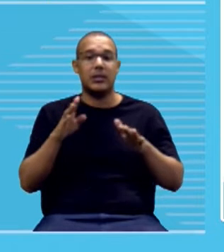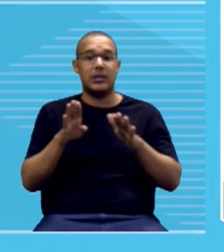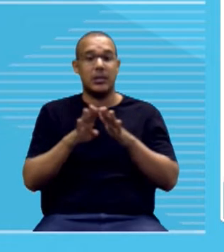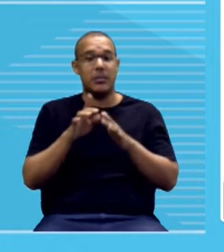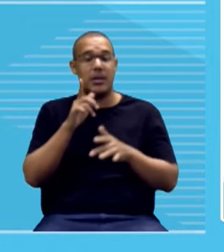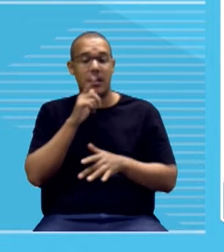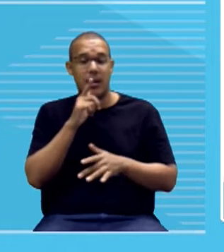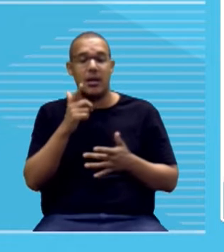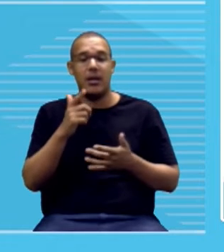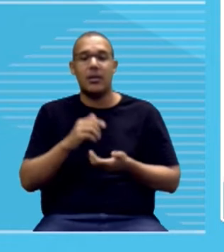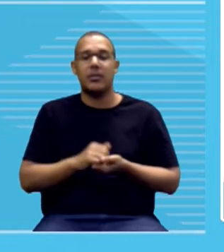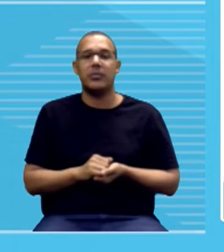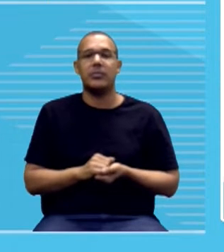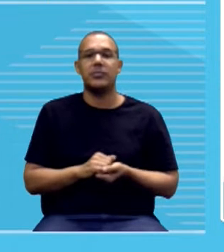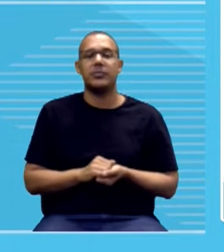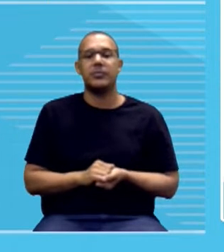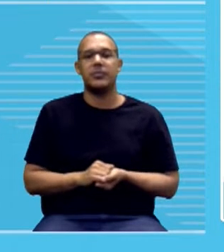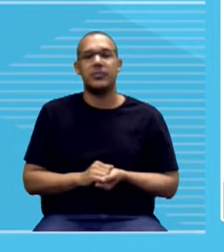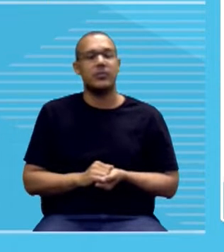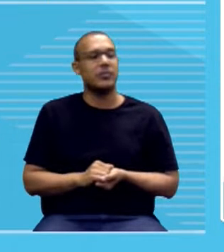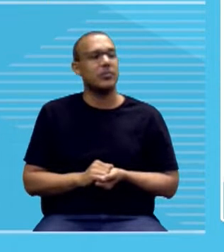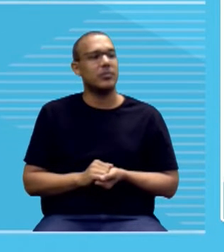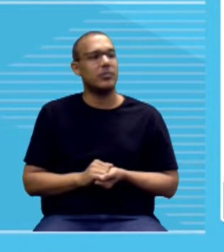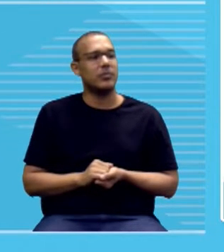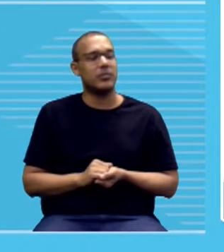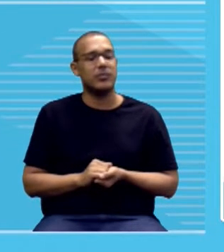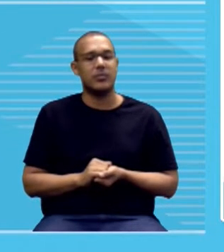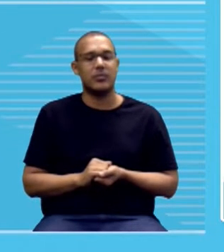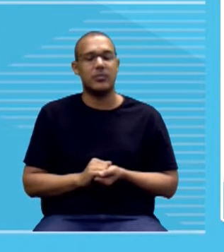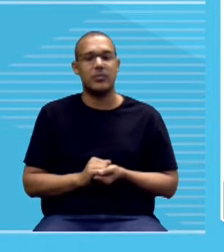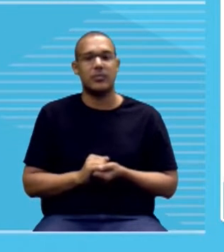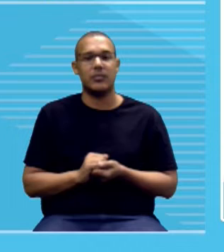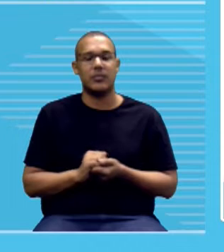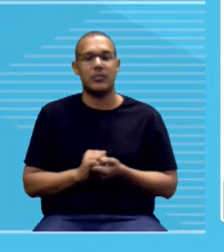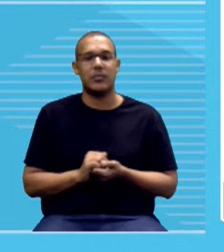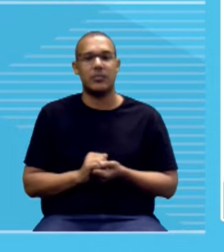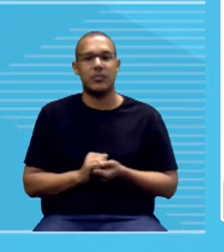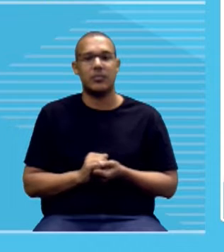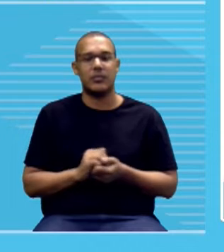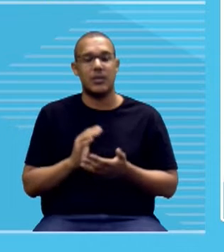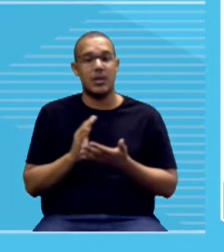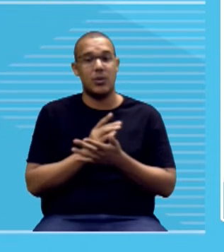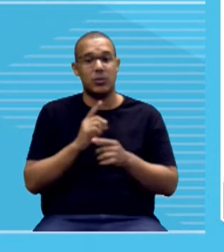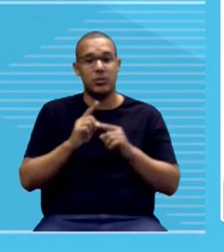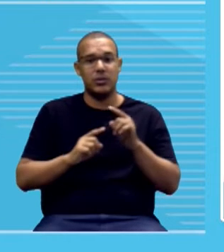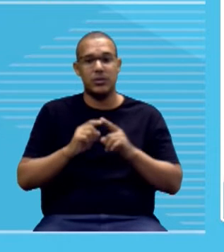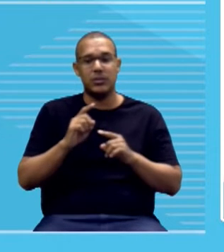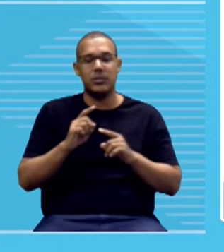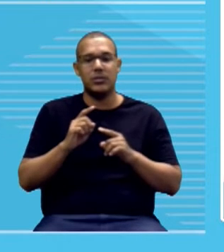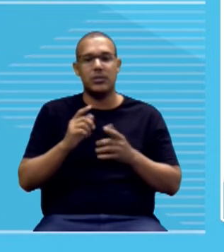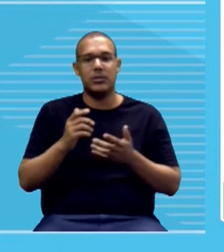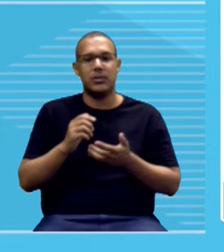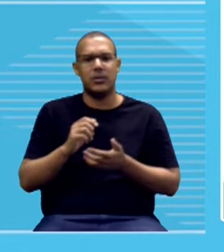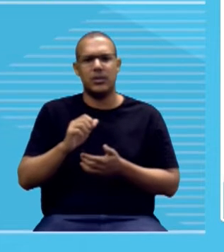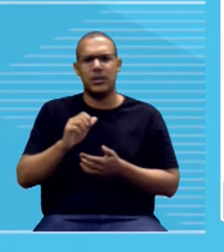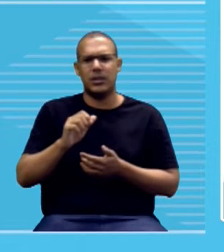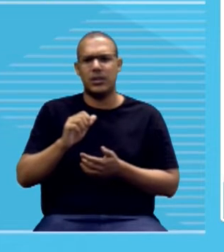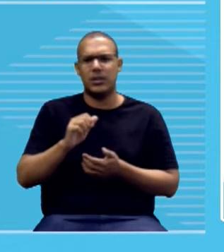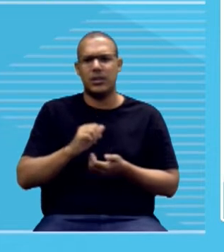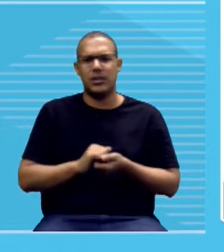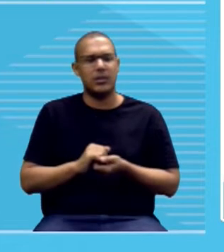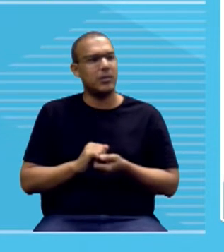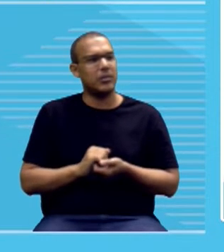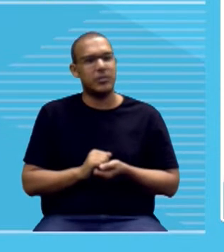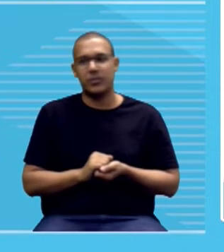e contaminar. E alguns subprodutos da fissão, da quebra, né? Que é o caso do estrôncio, do césio, do